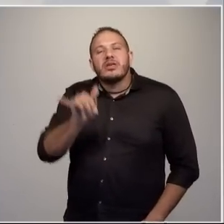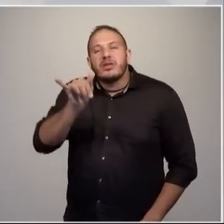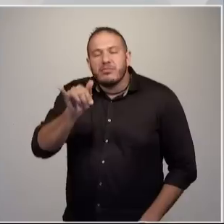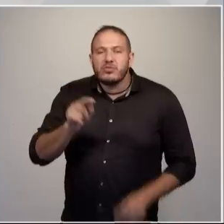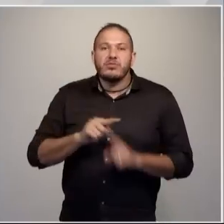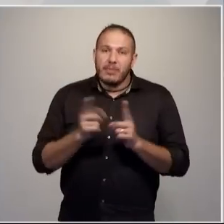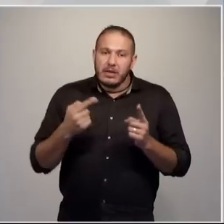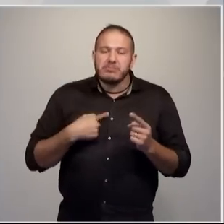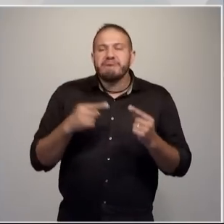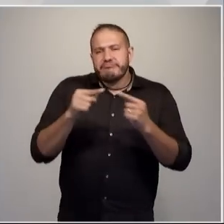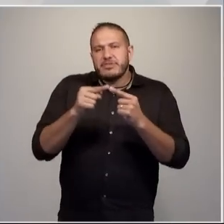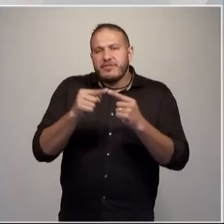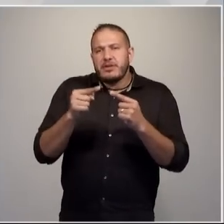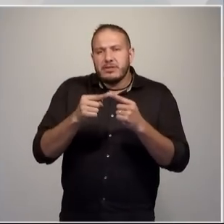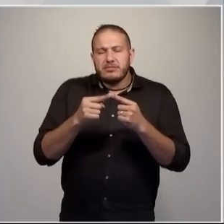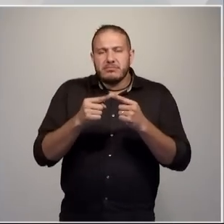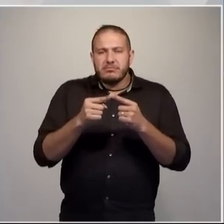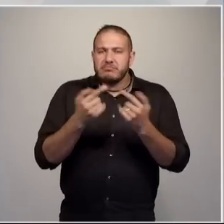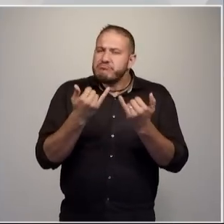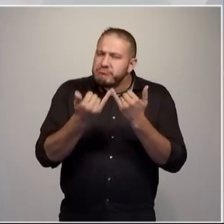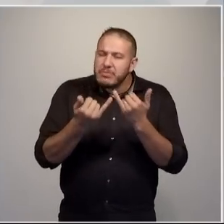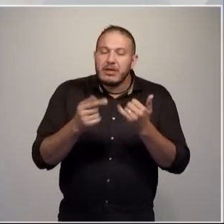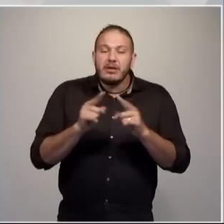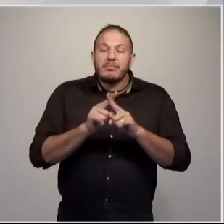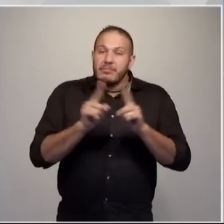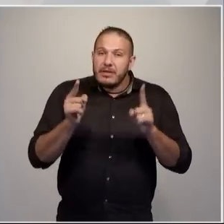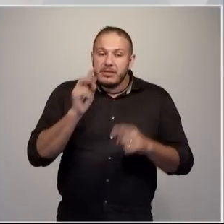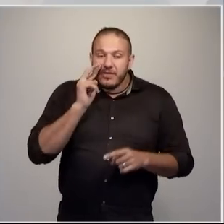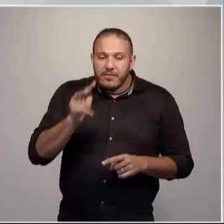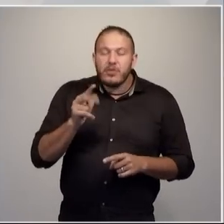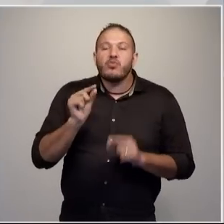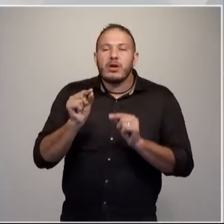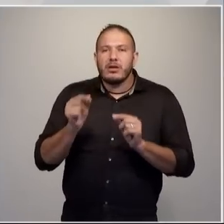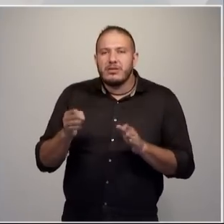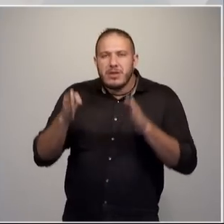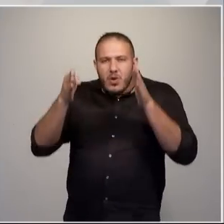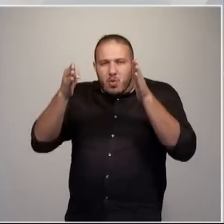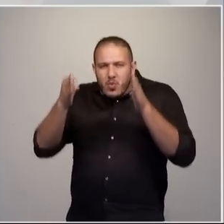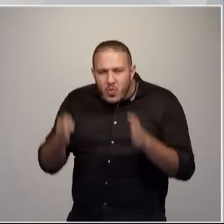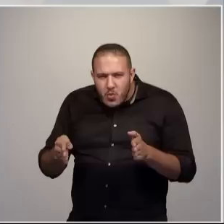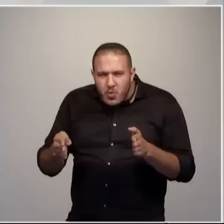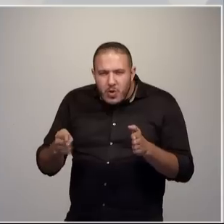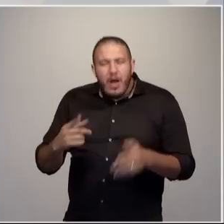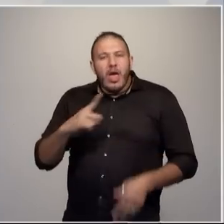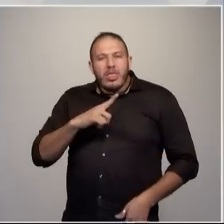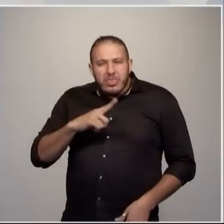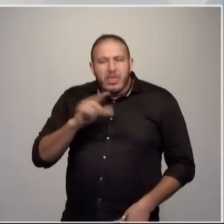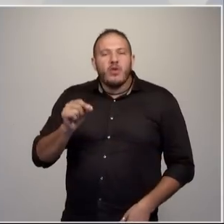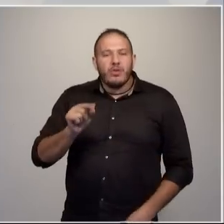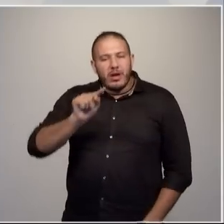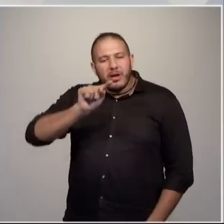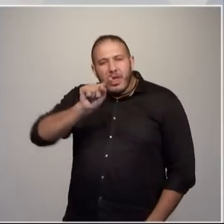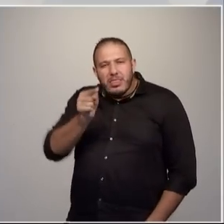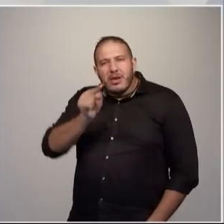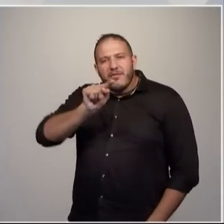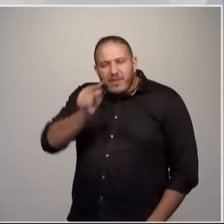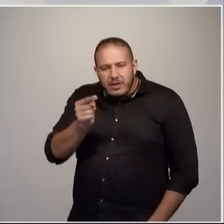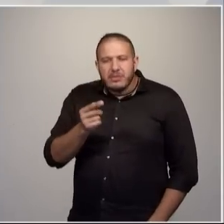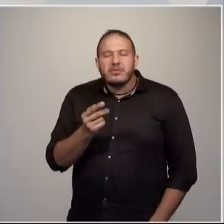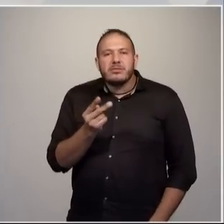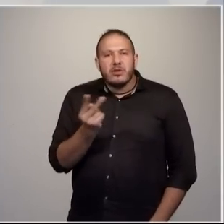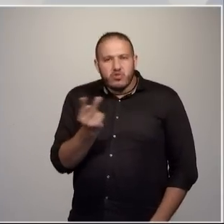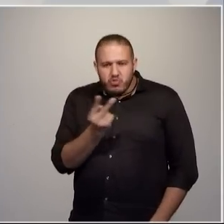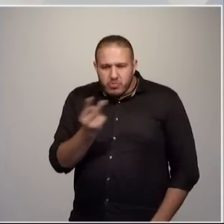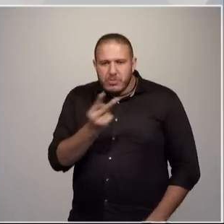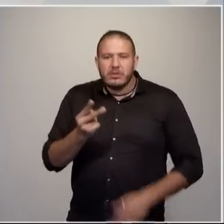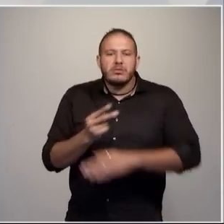equivalente. E a gente olha o determinante que é formado pelas derivadas duplas de